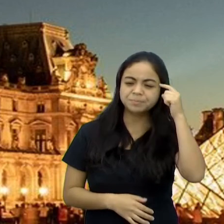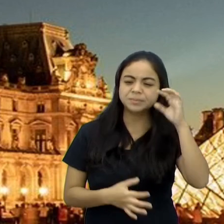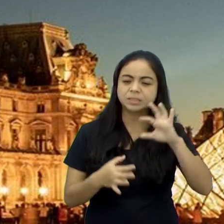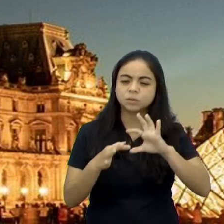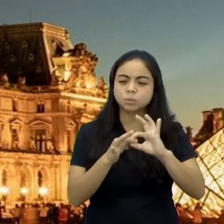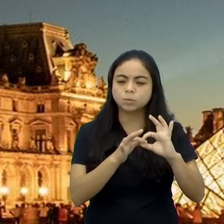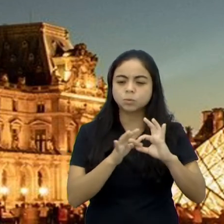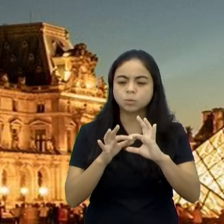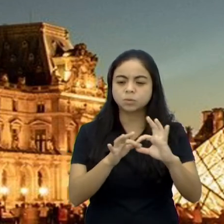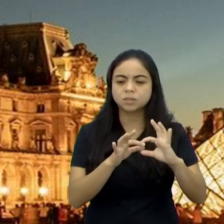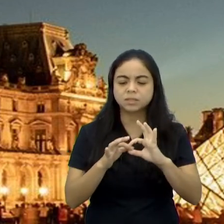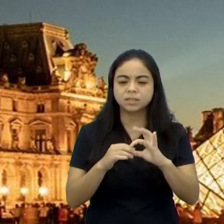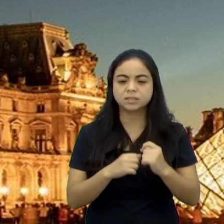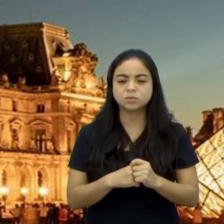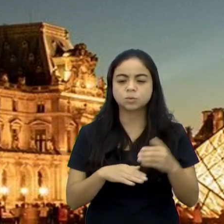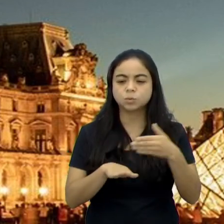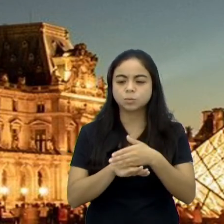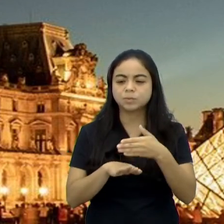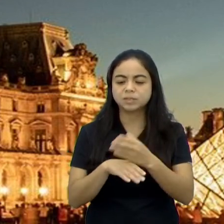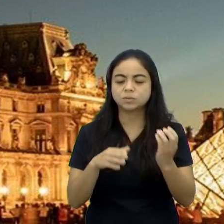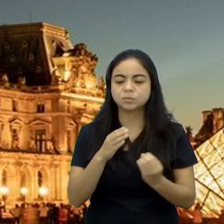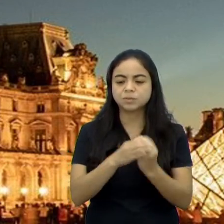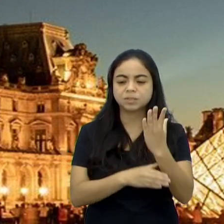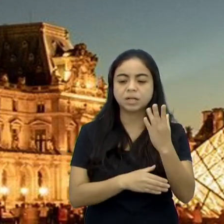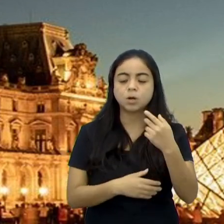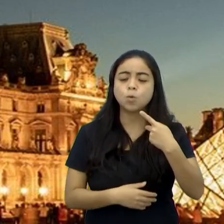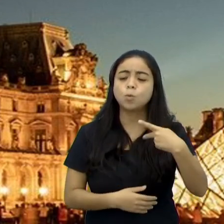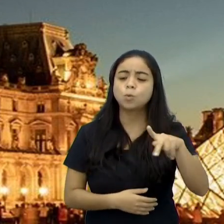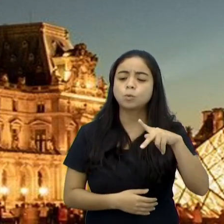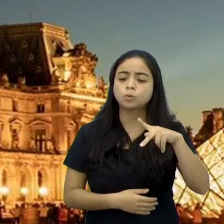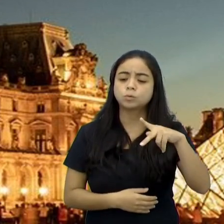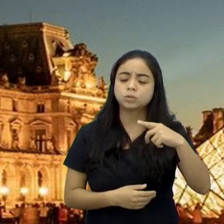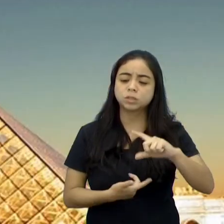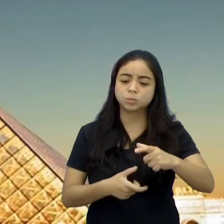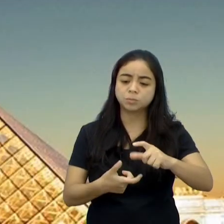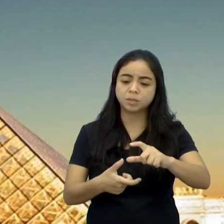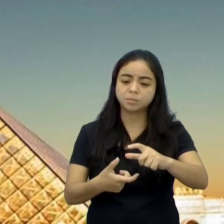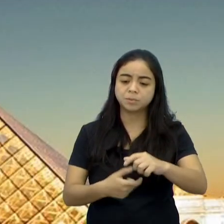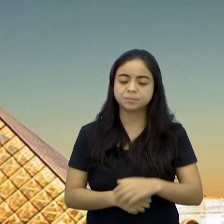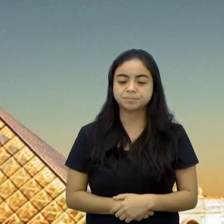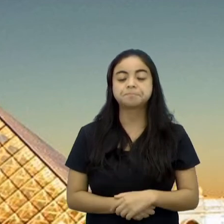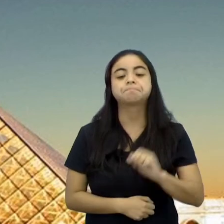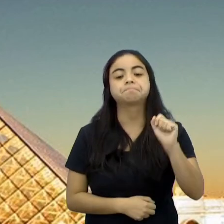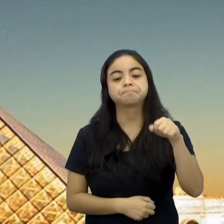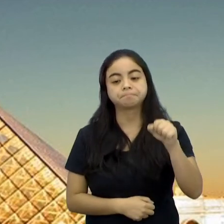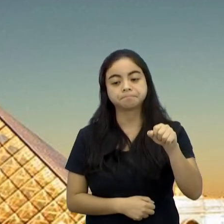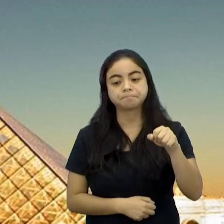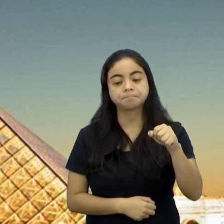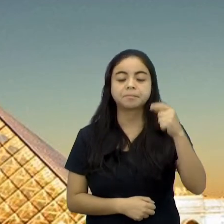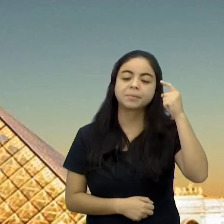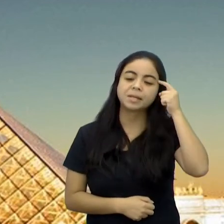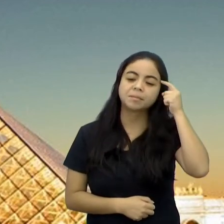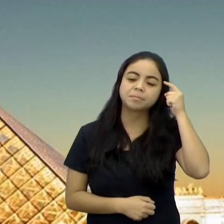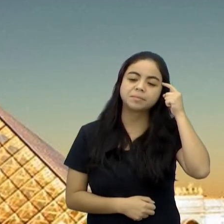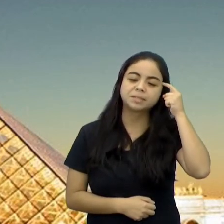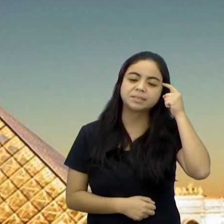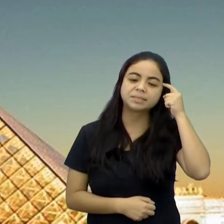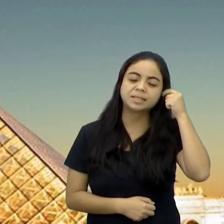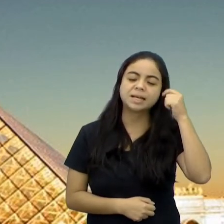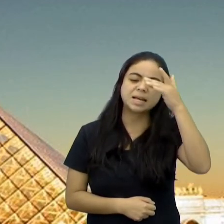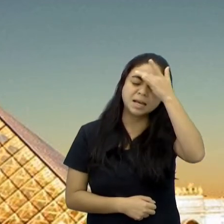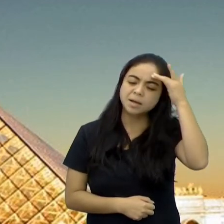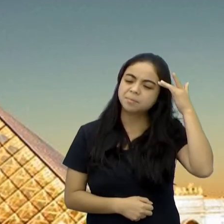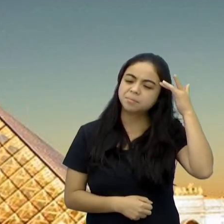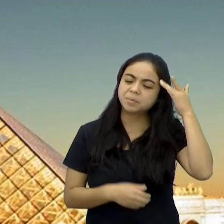questionamento quando vocês entrarem no processo de criação do seu meme, não é verdade, Pro Mauro? Por favor, né? Pensem em quem é o